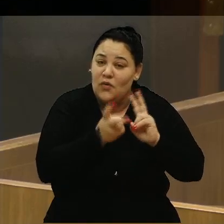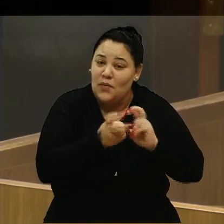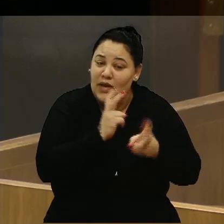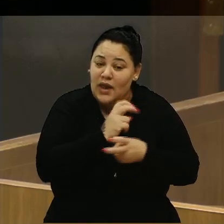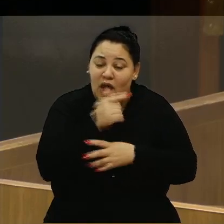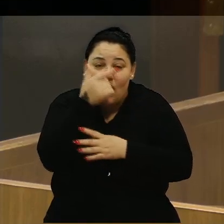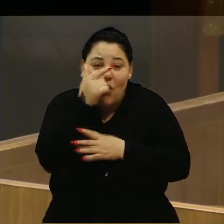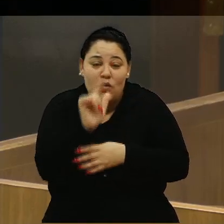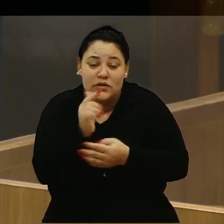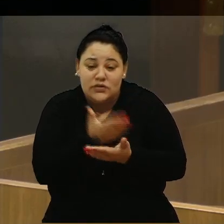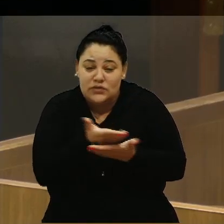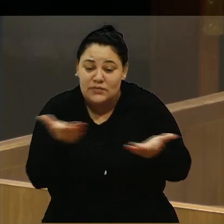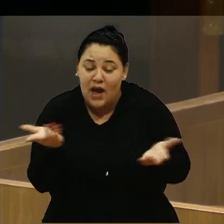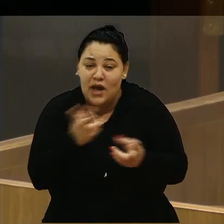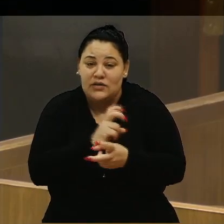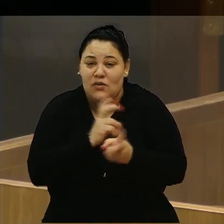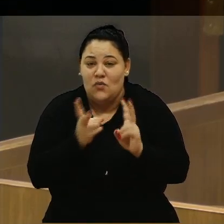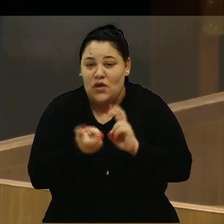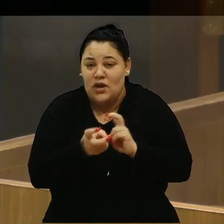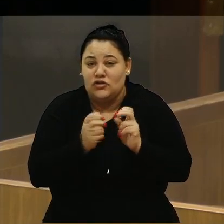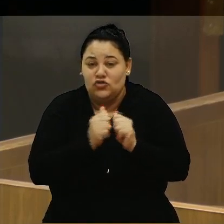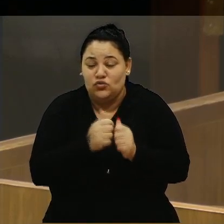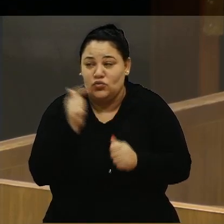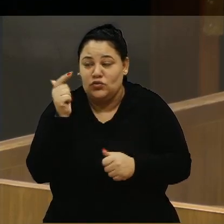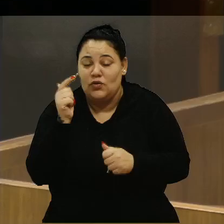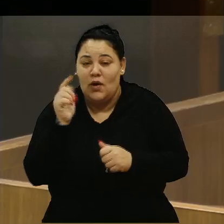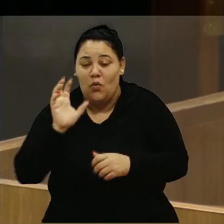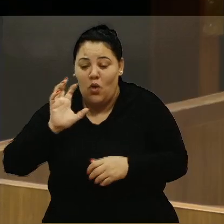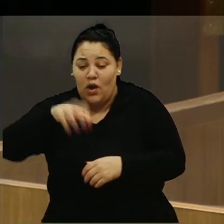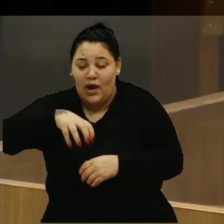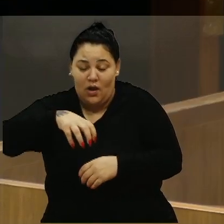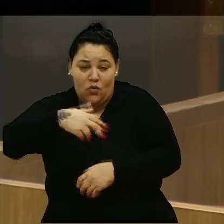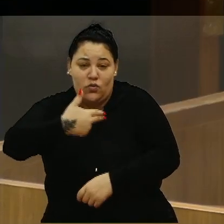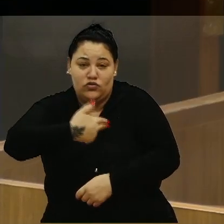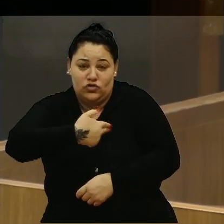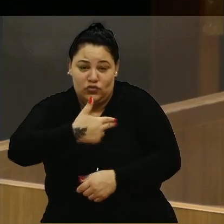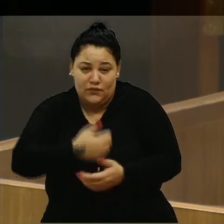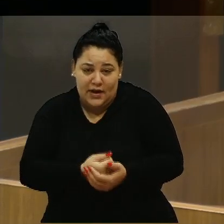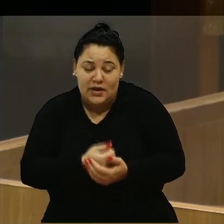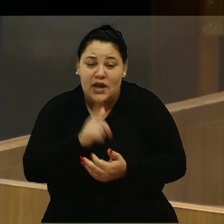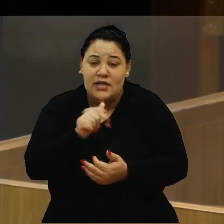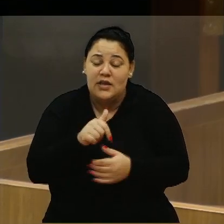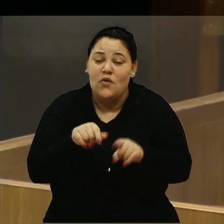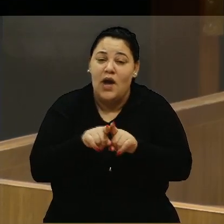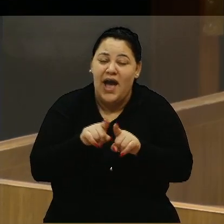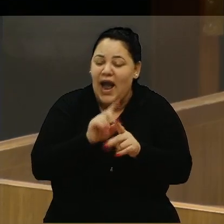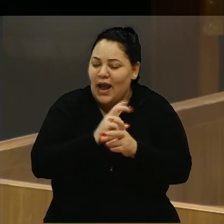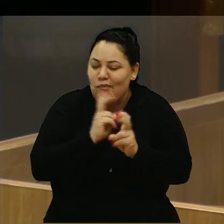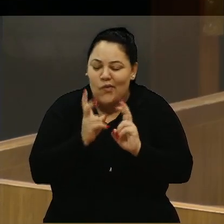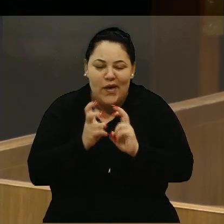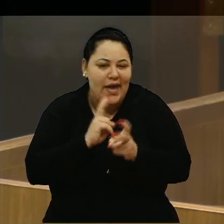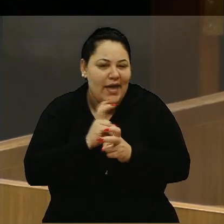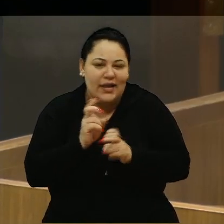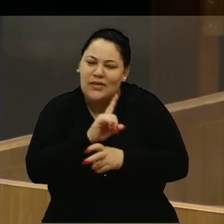espaço da capoeira junto ao Parque Getúlio Vargas. No entanto, a capoeira é muito mais do que um simples